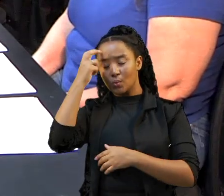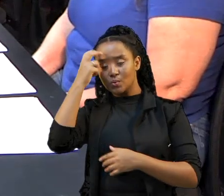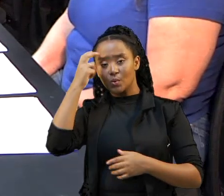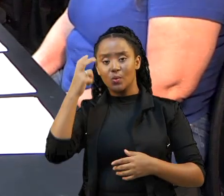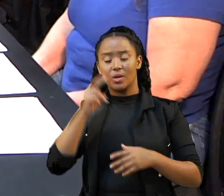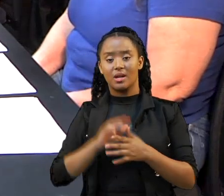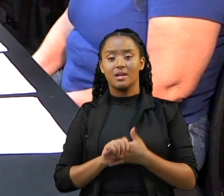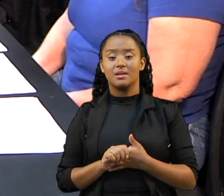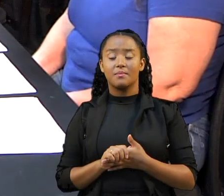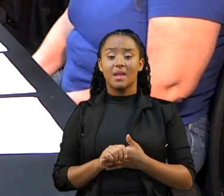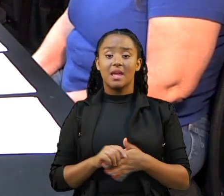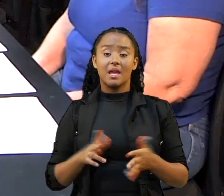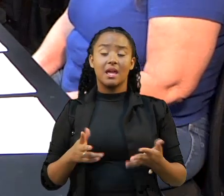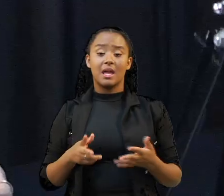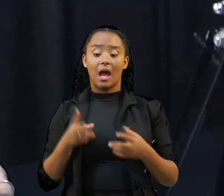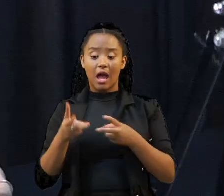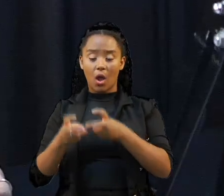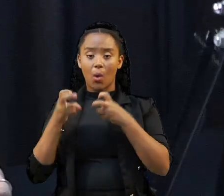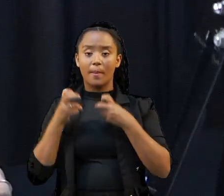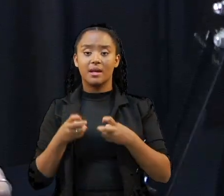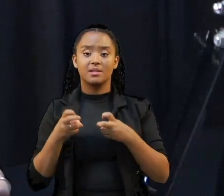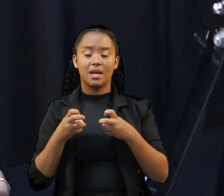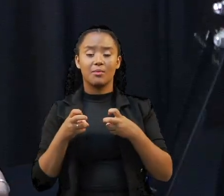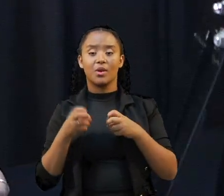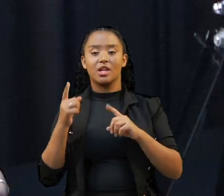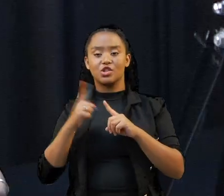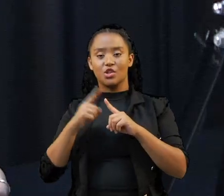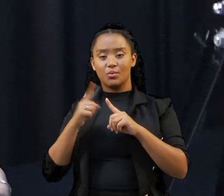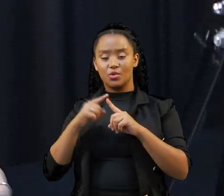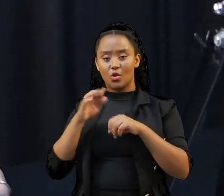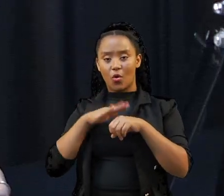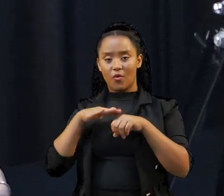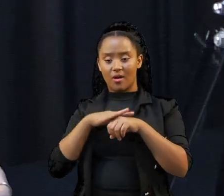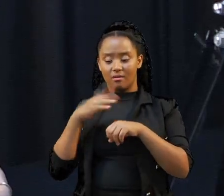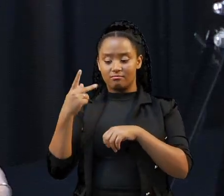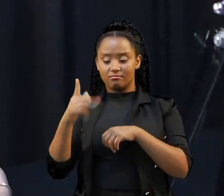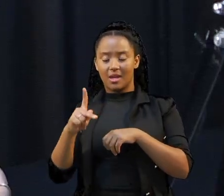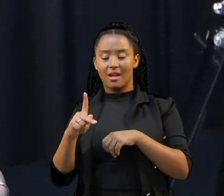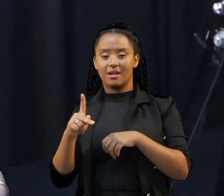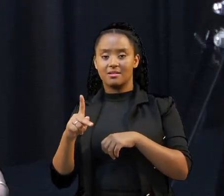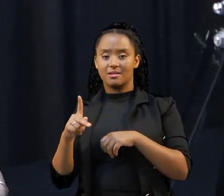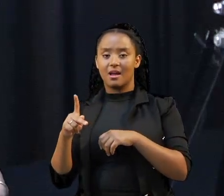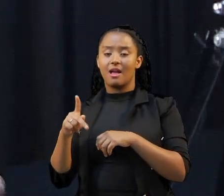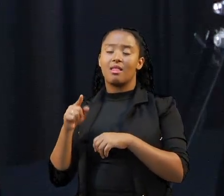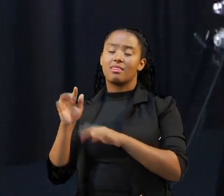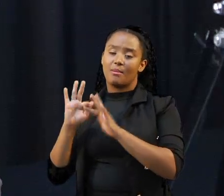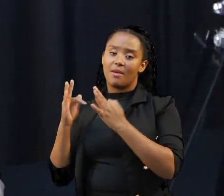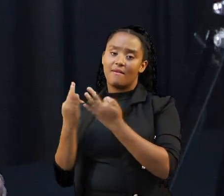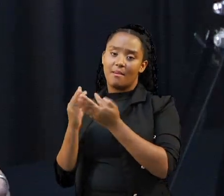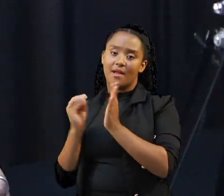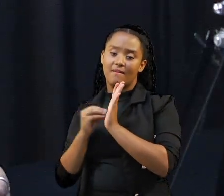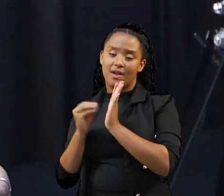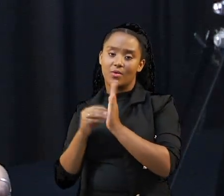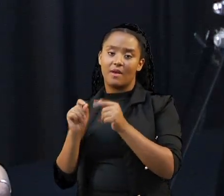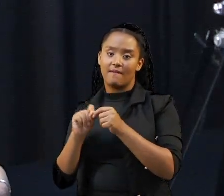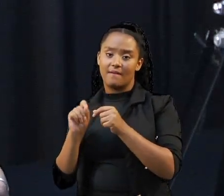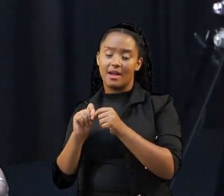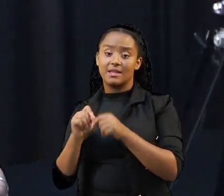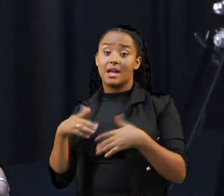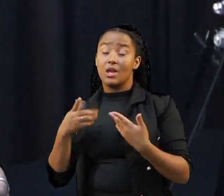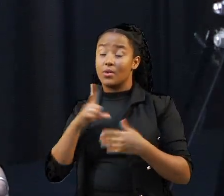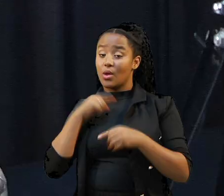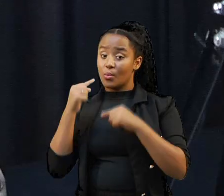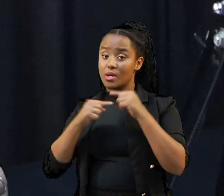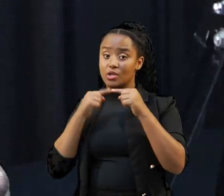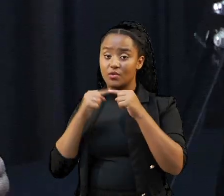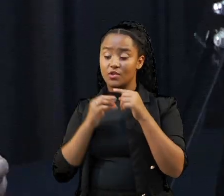retomada. E aí eu percebo a falta que faz esse tipo de conversa lá na minha família. E aí eu tenho o intuito de ir para lá e